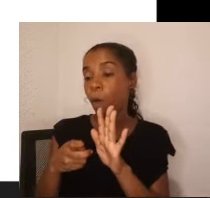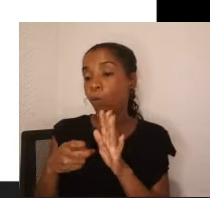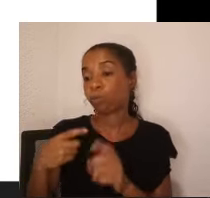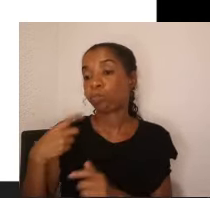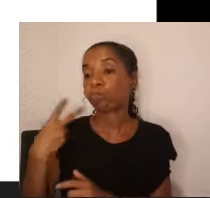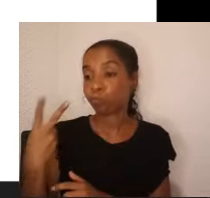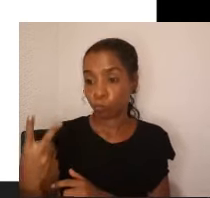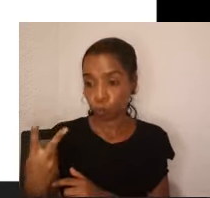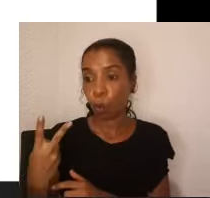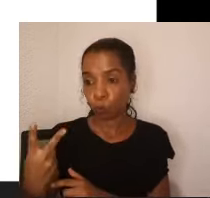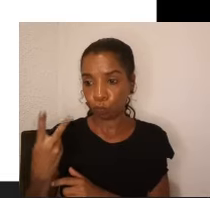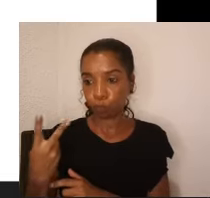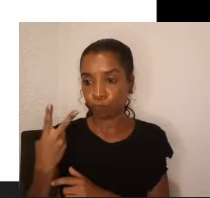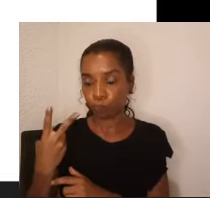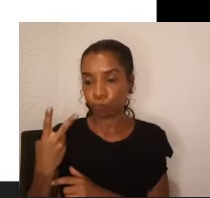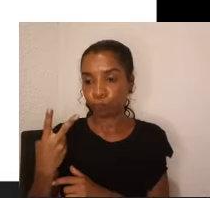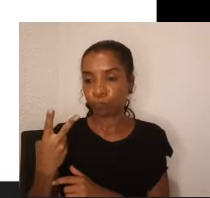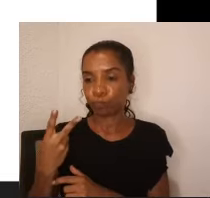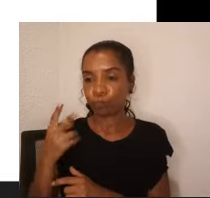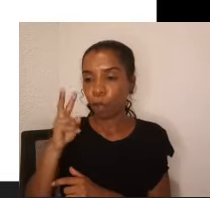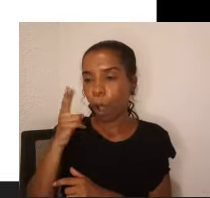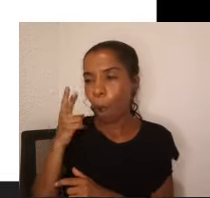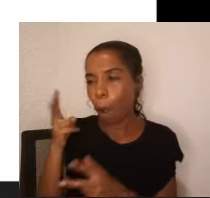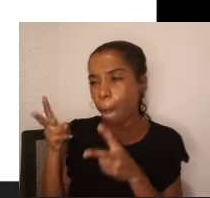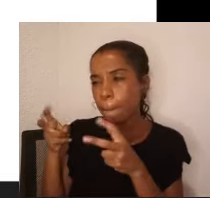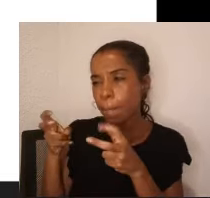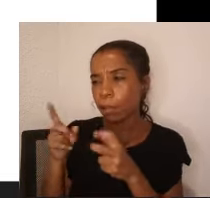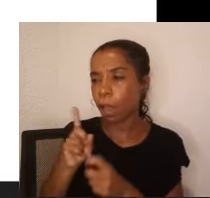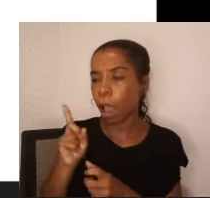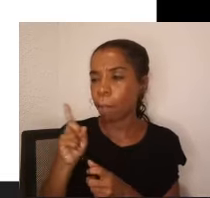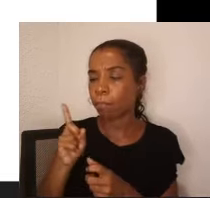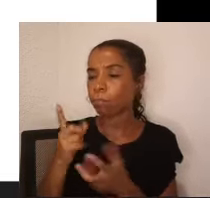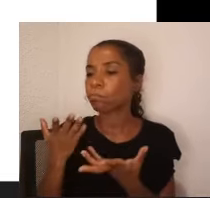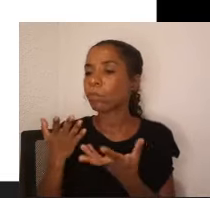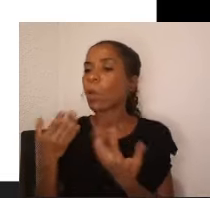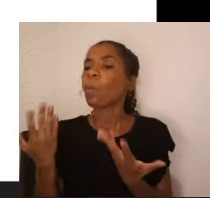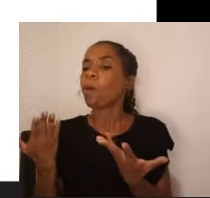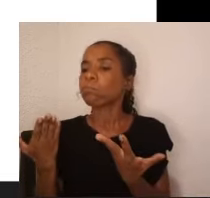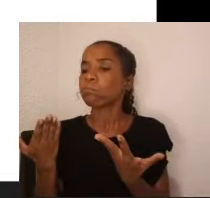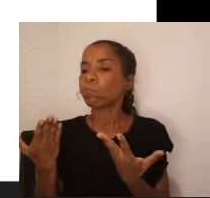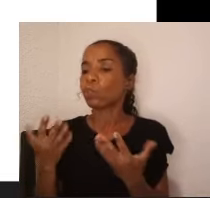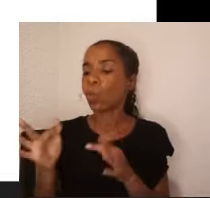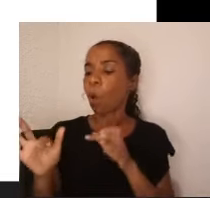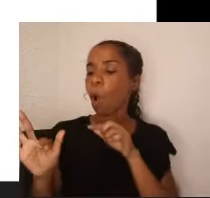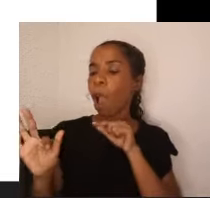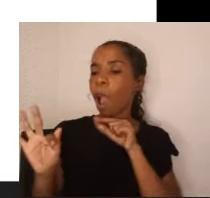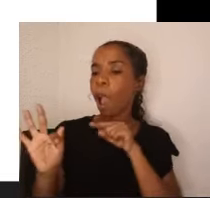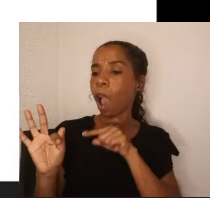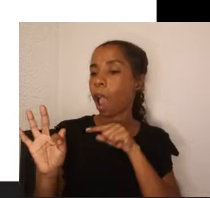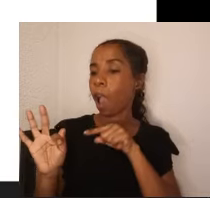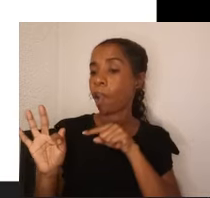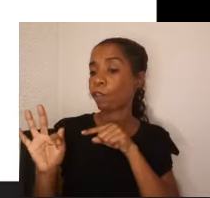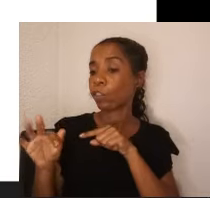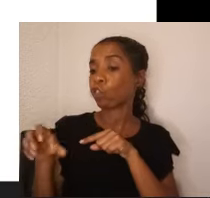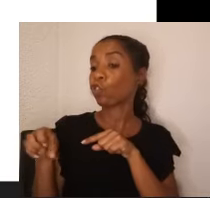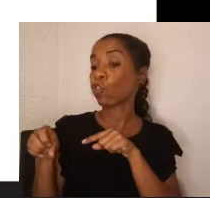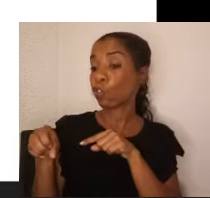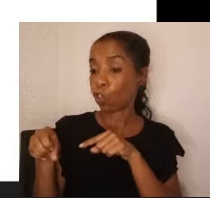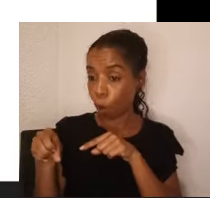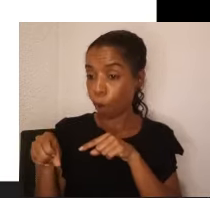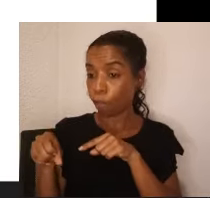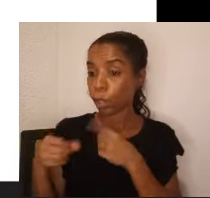2. Repara aqui o seguinte, quanto que é o f de 9?